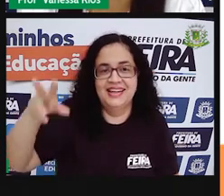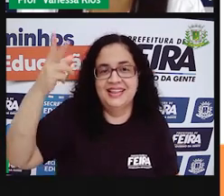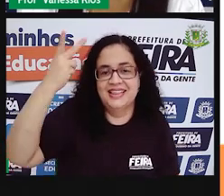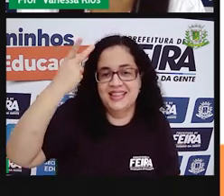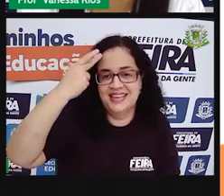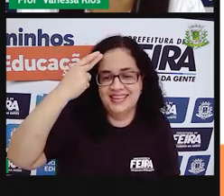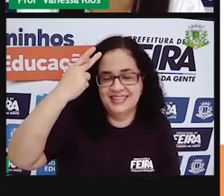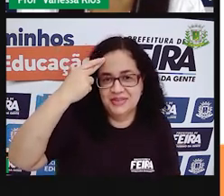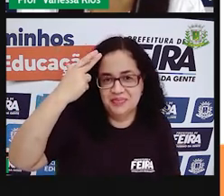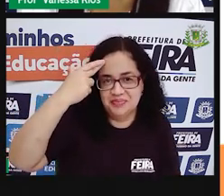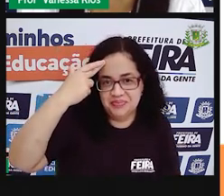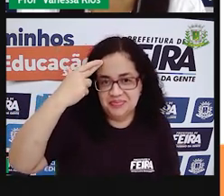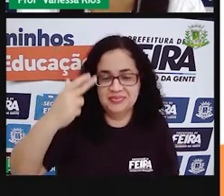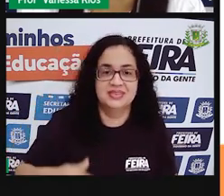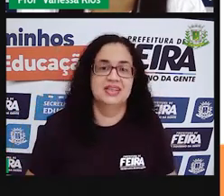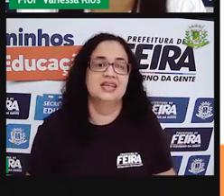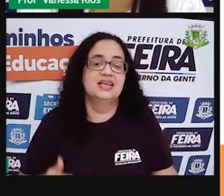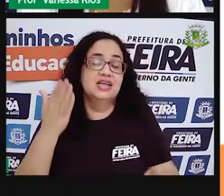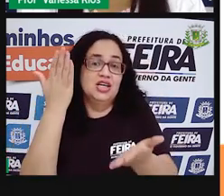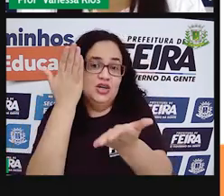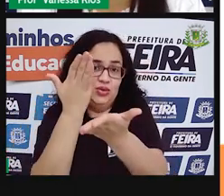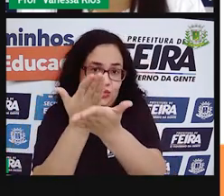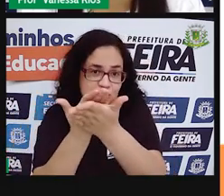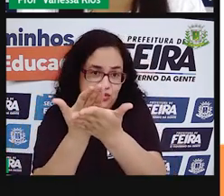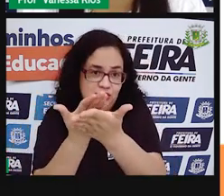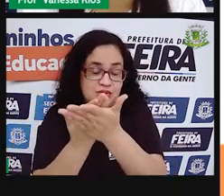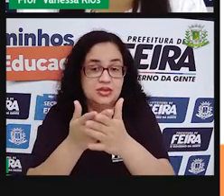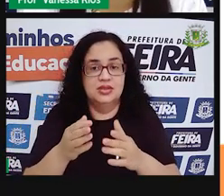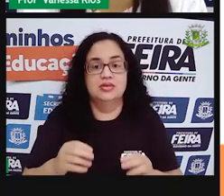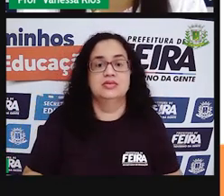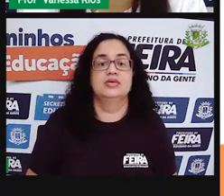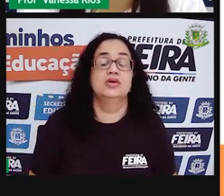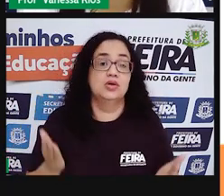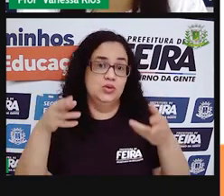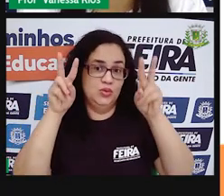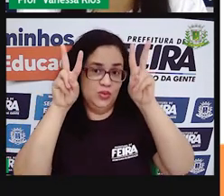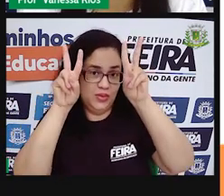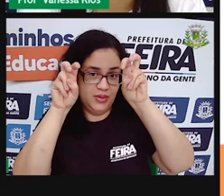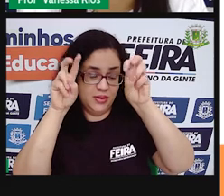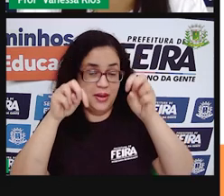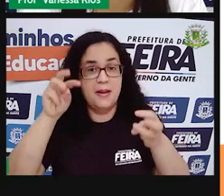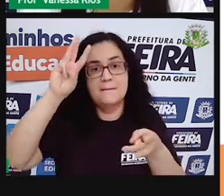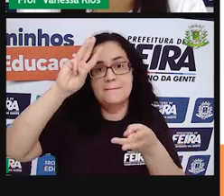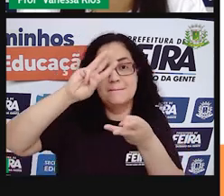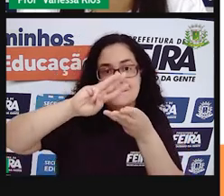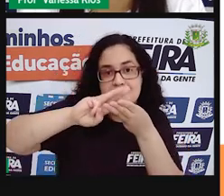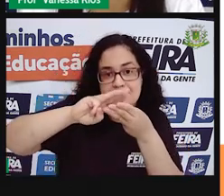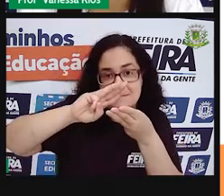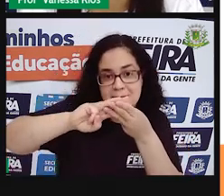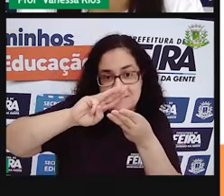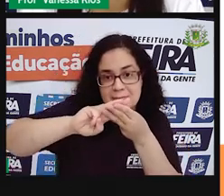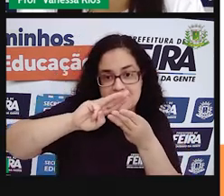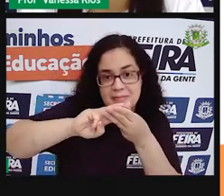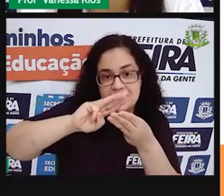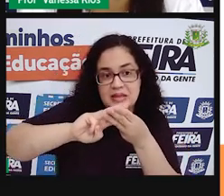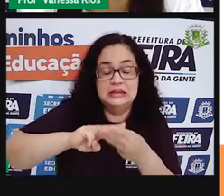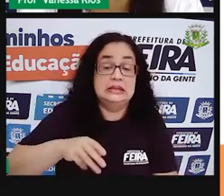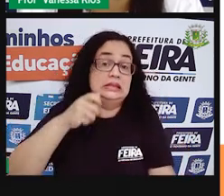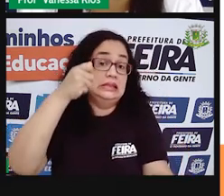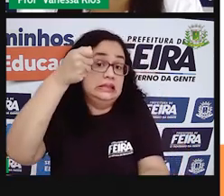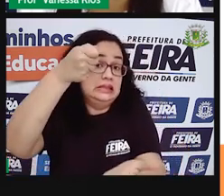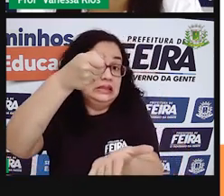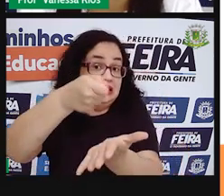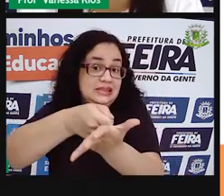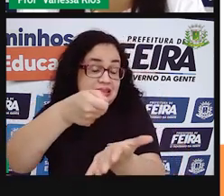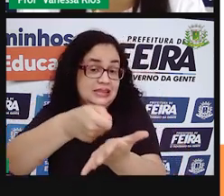naturais. E nós vamos estudar, nesta aula aí de matemática e ciências naturais, sobre a